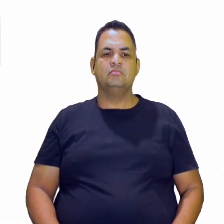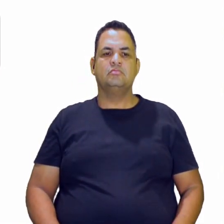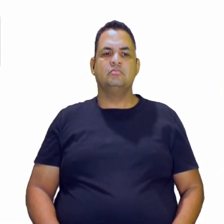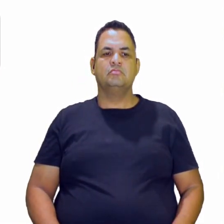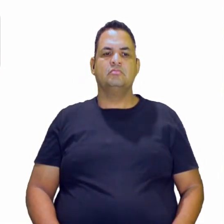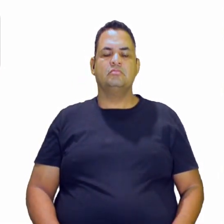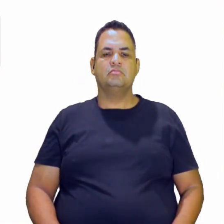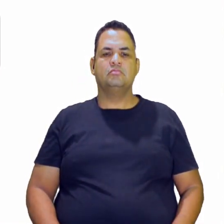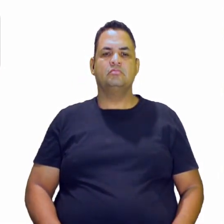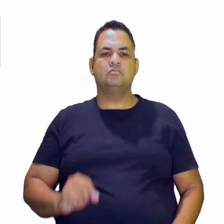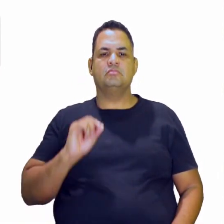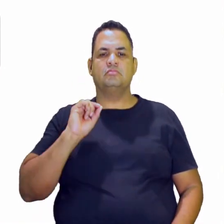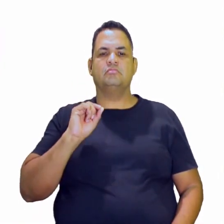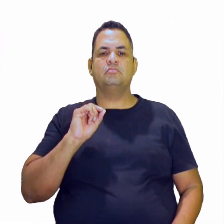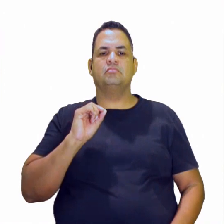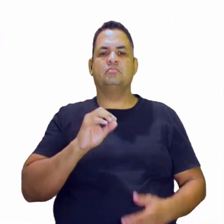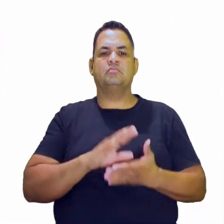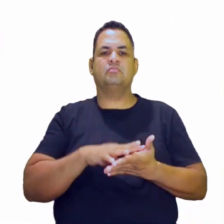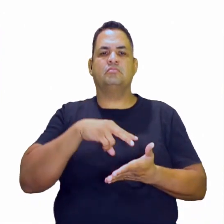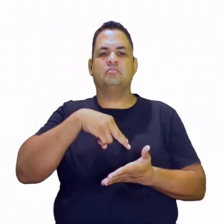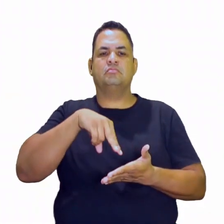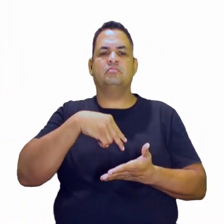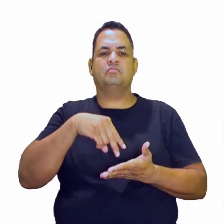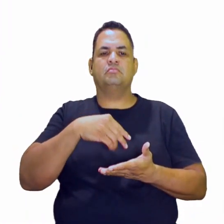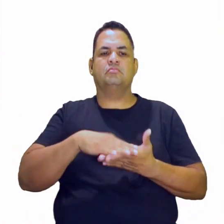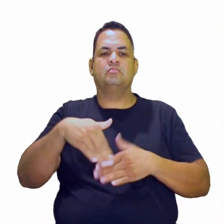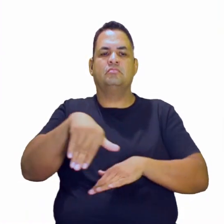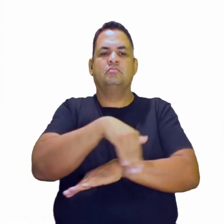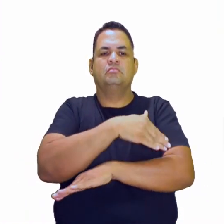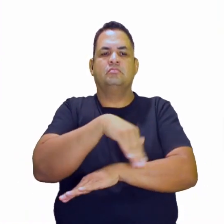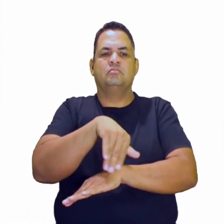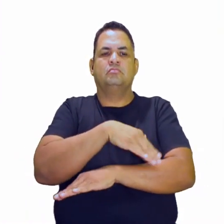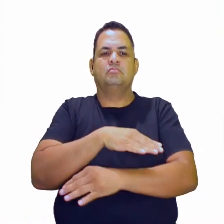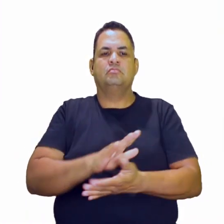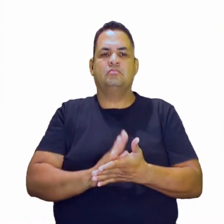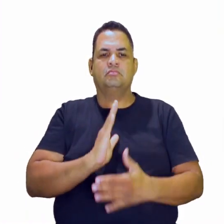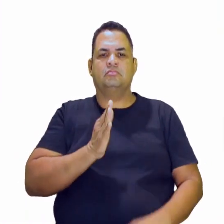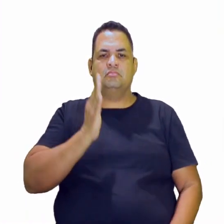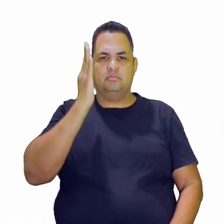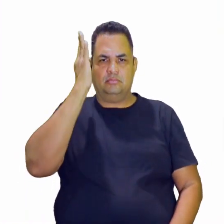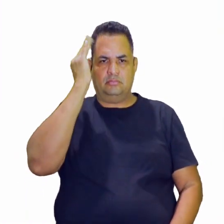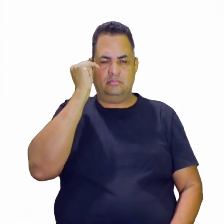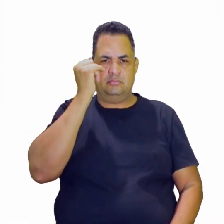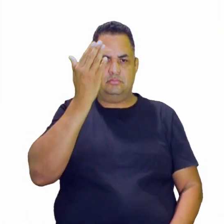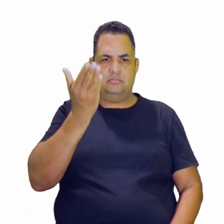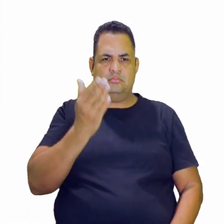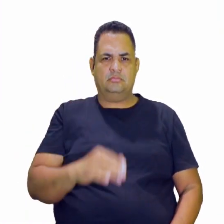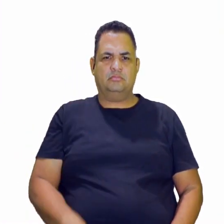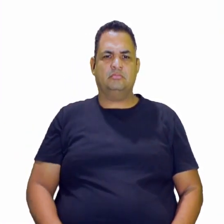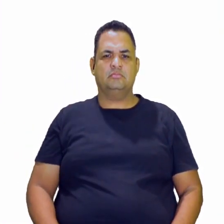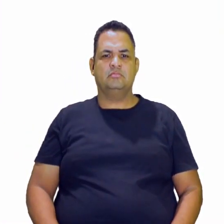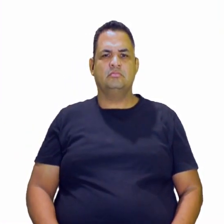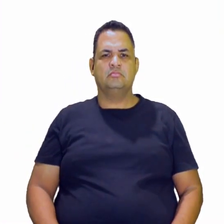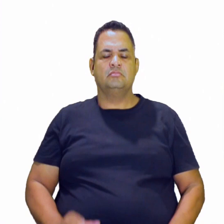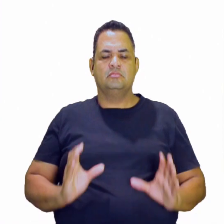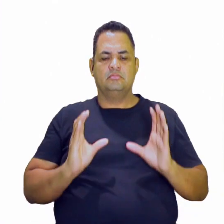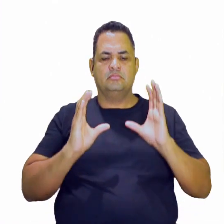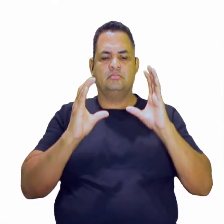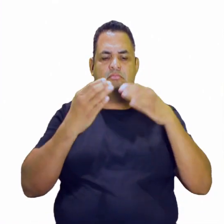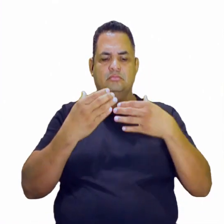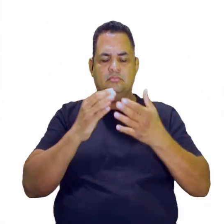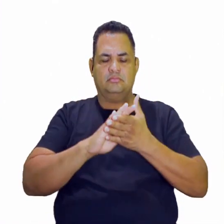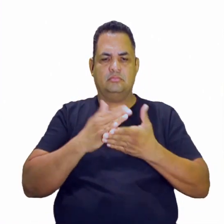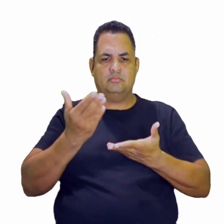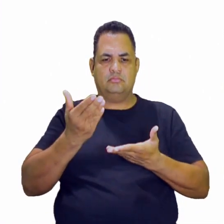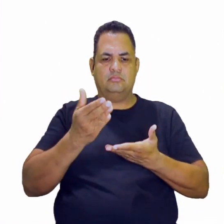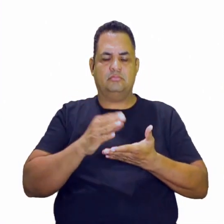Então, o que é dança de rua? Vocês já sabem que a dança de rua são grupos de danças